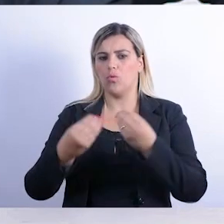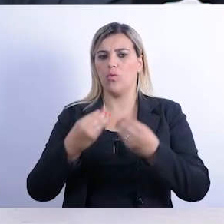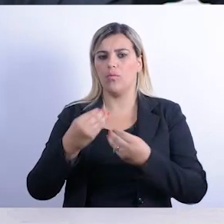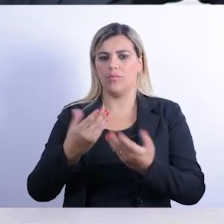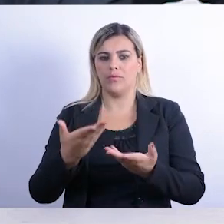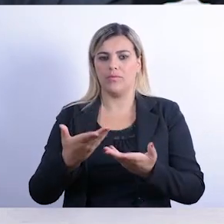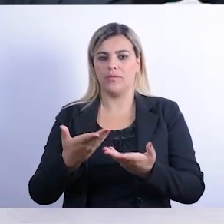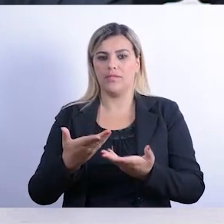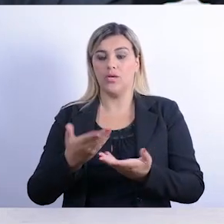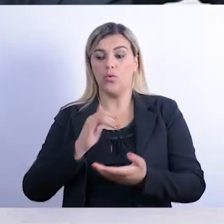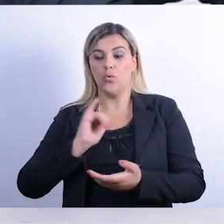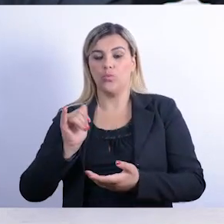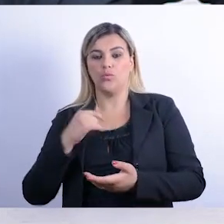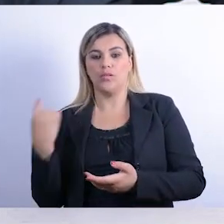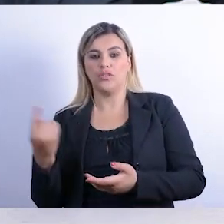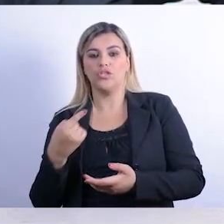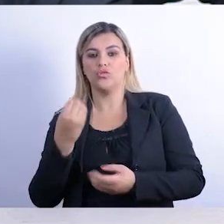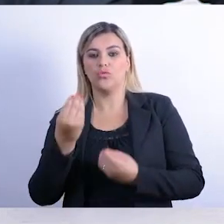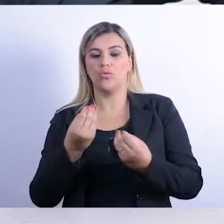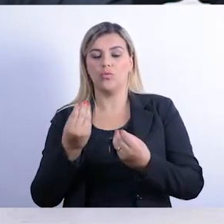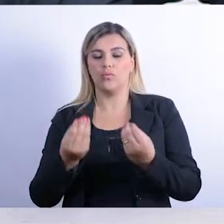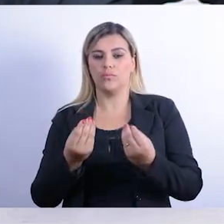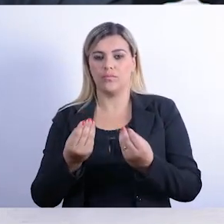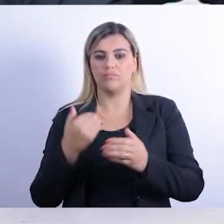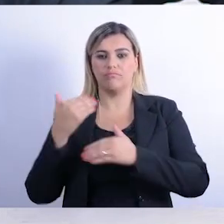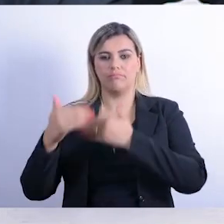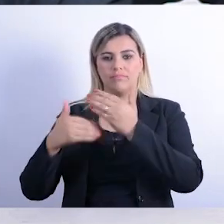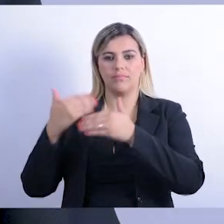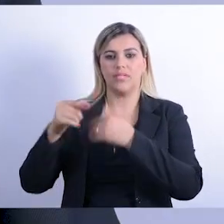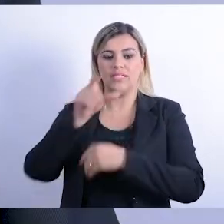o processo de recuperação dele e, ao mesmo tempo,